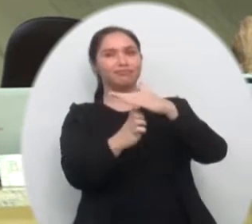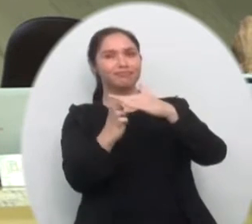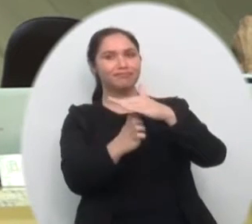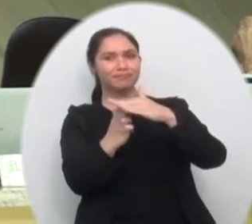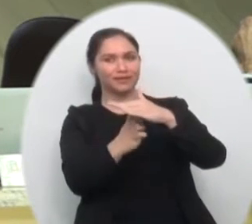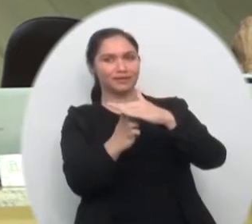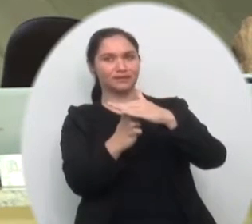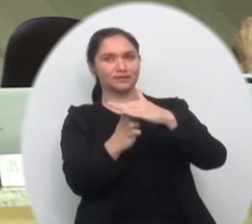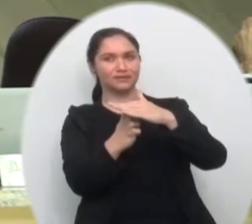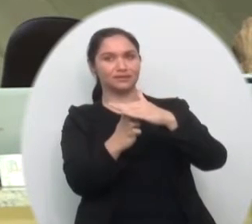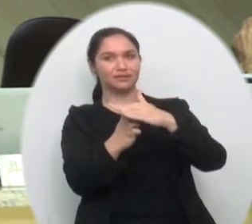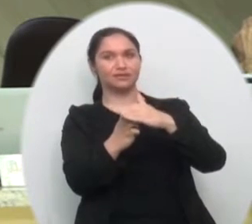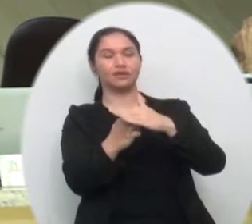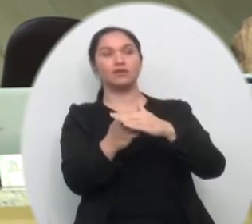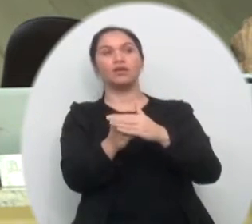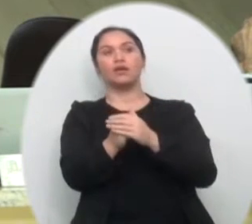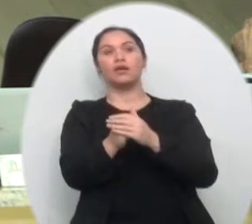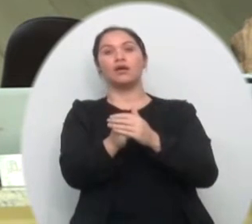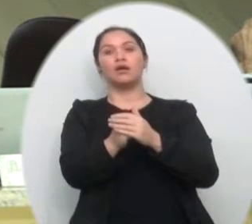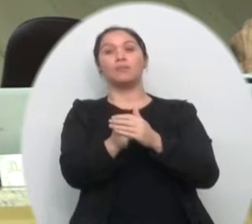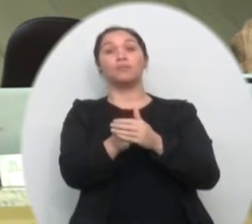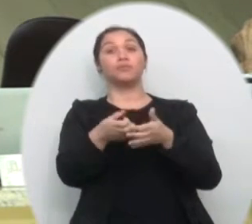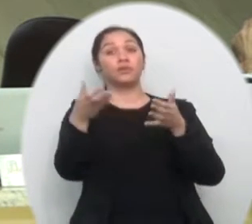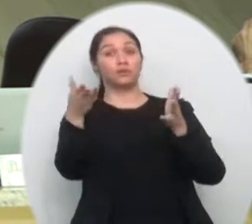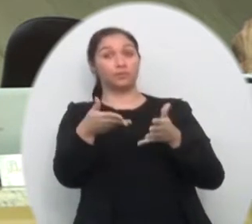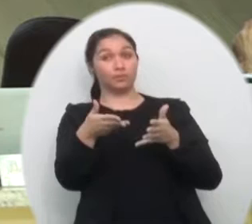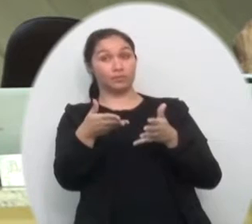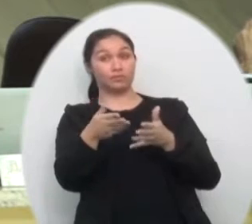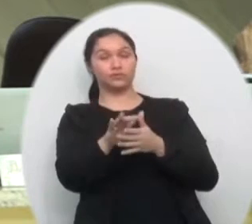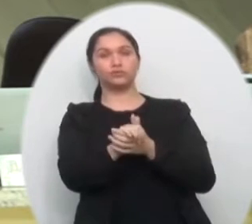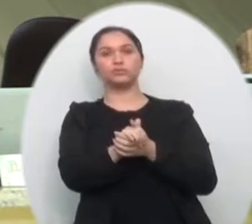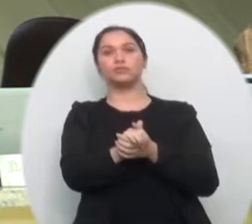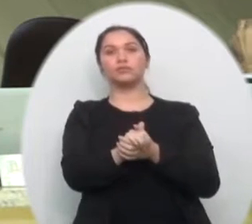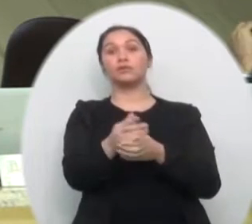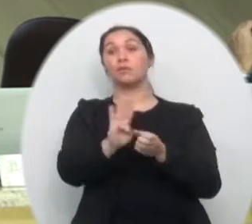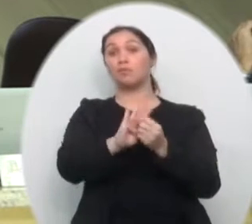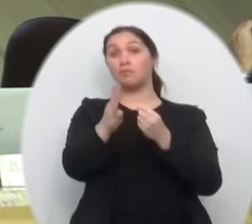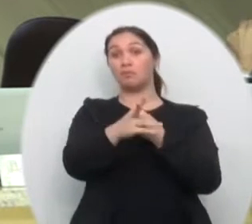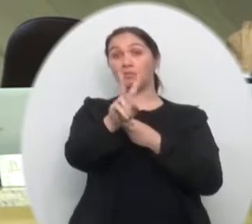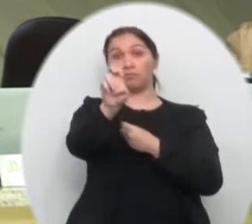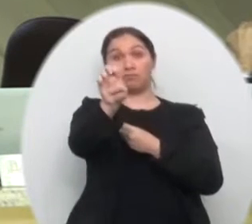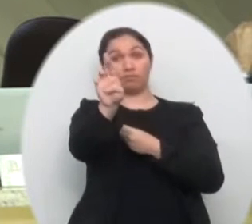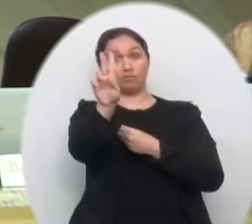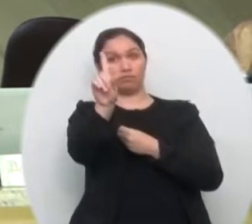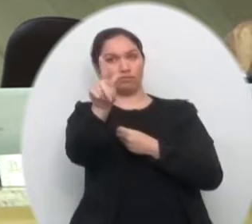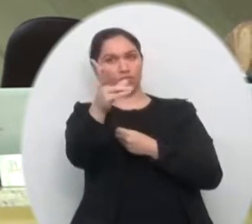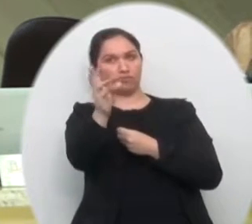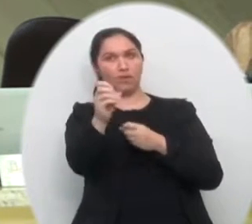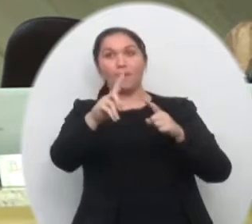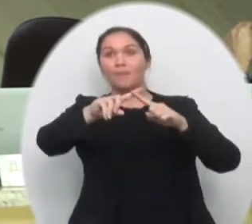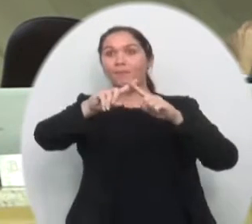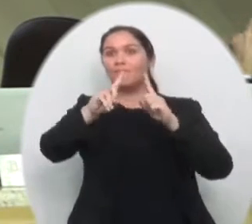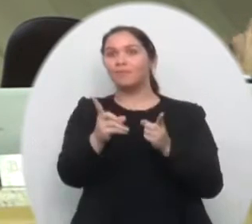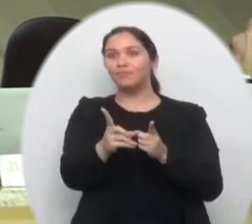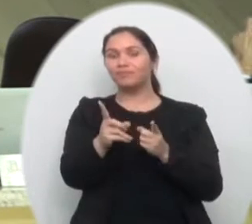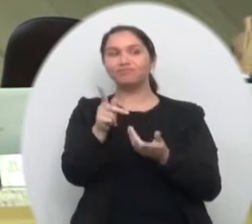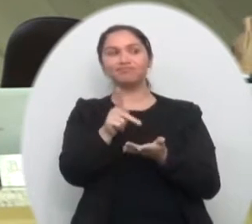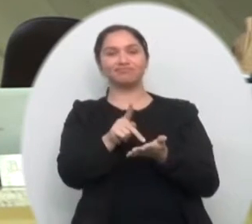Porém, ela está situada no Morro Albino. Morro Albino é